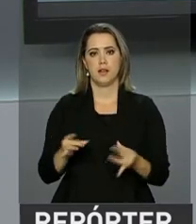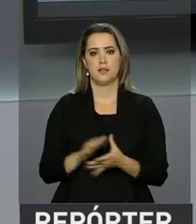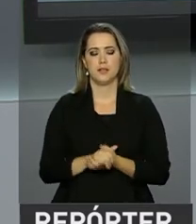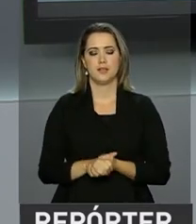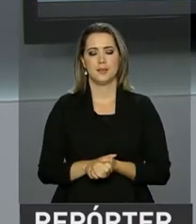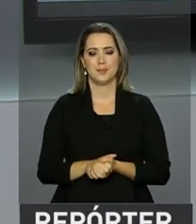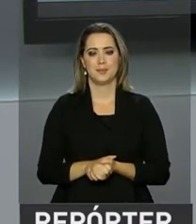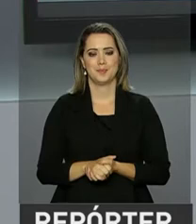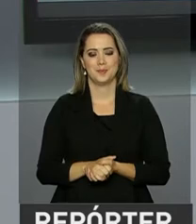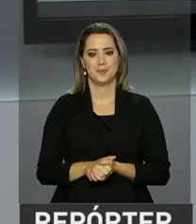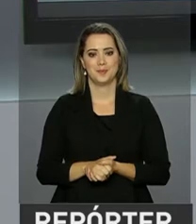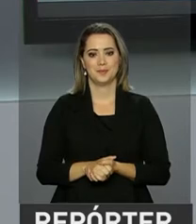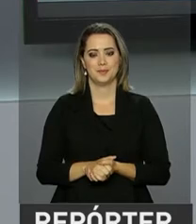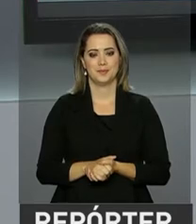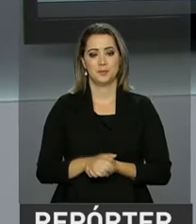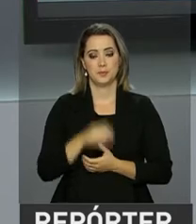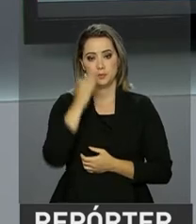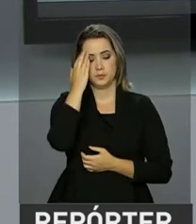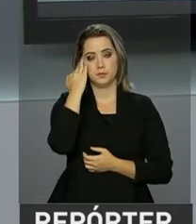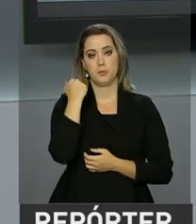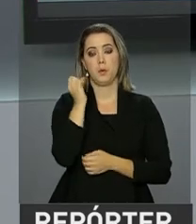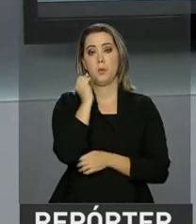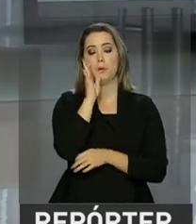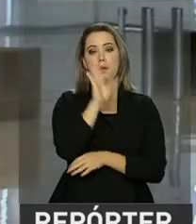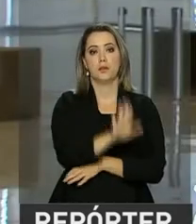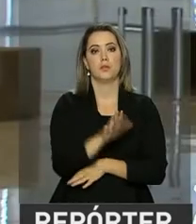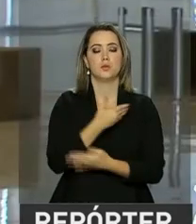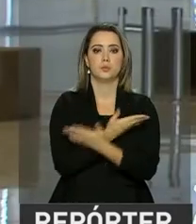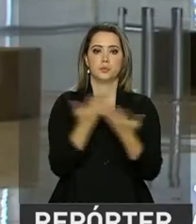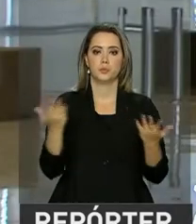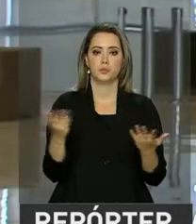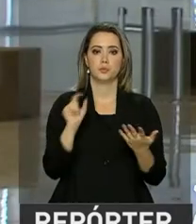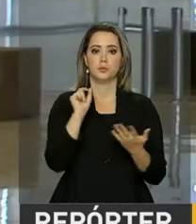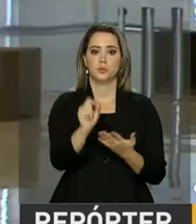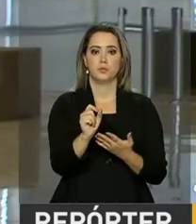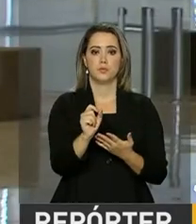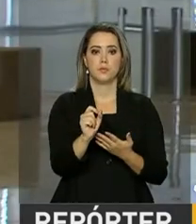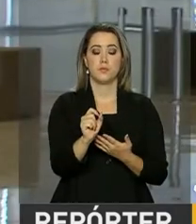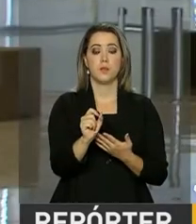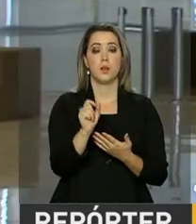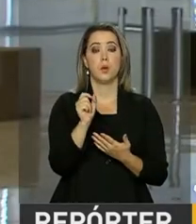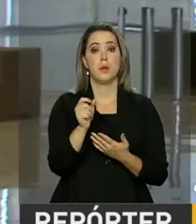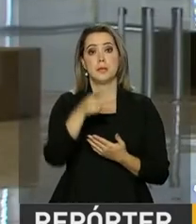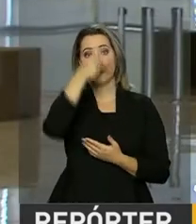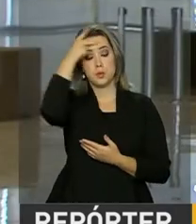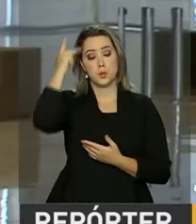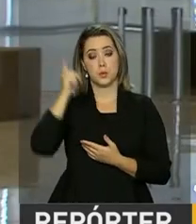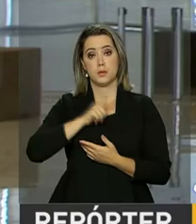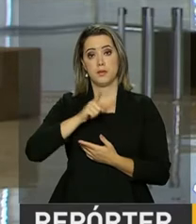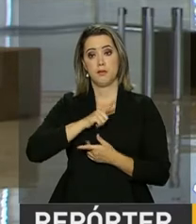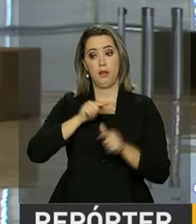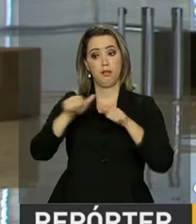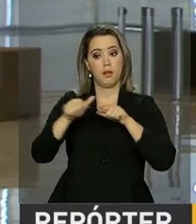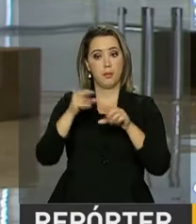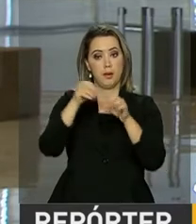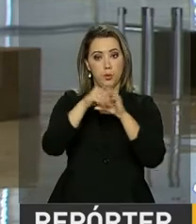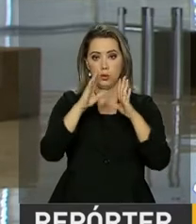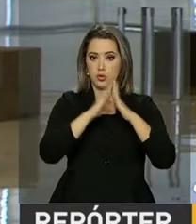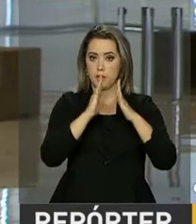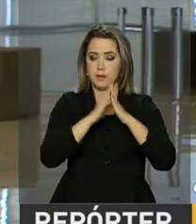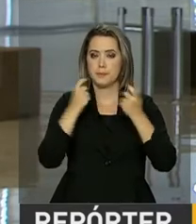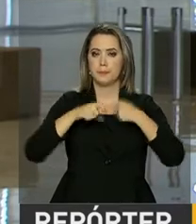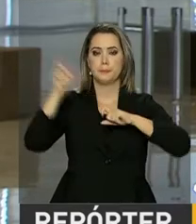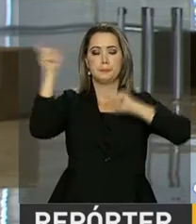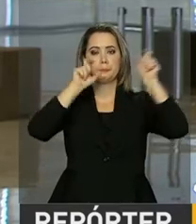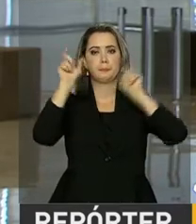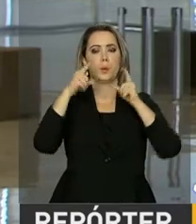tarde pra você boa tarde roberto boa tarde a todos olha o roberto empregadores domésticos devem ficar atentos porque o